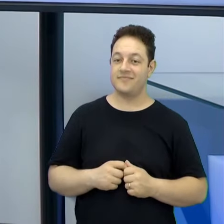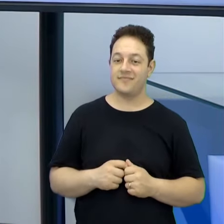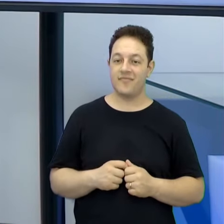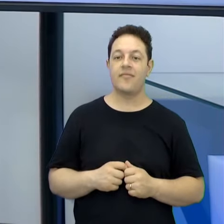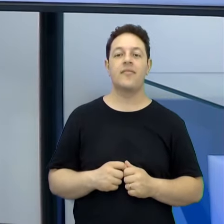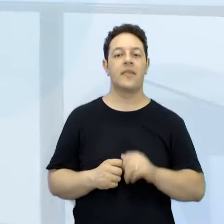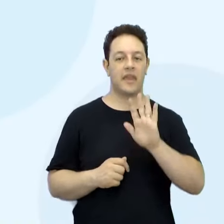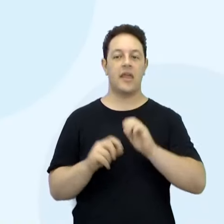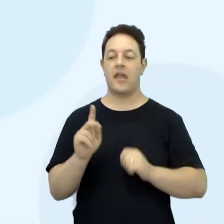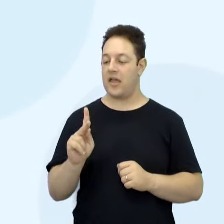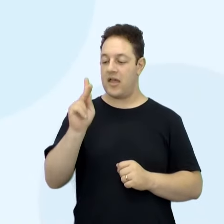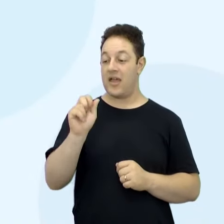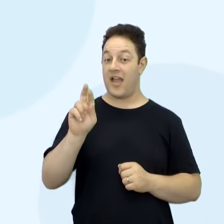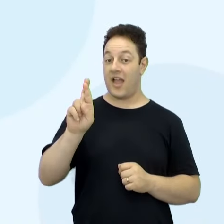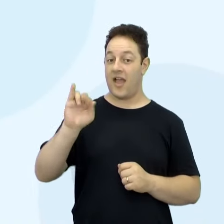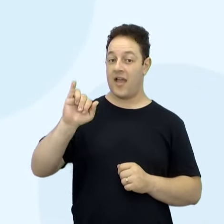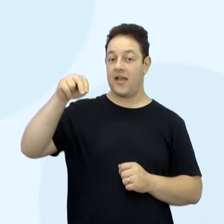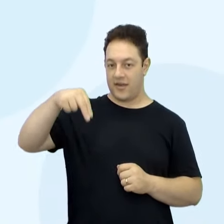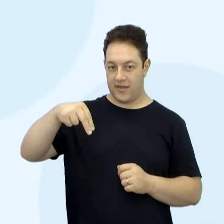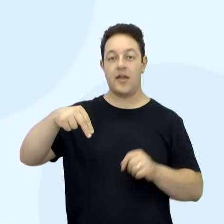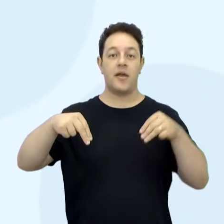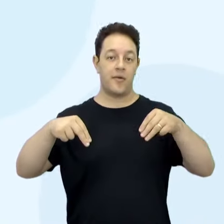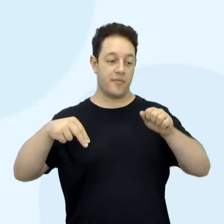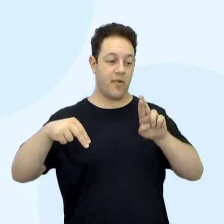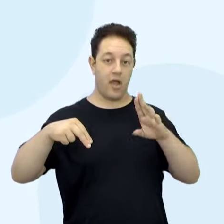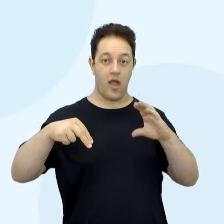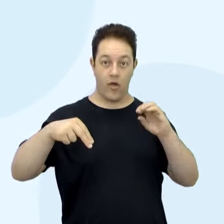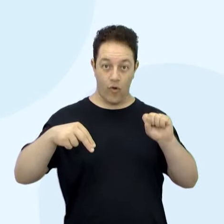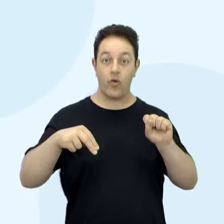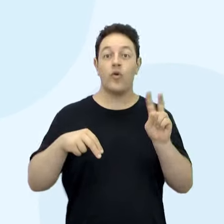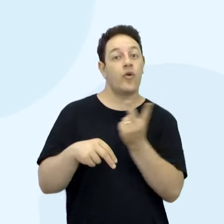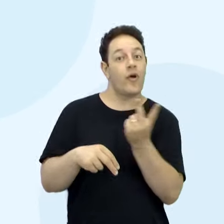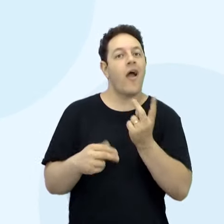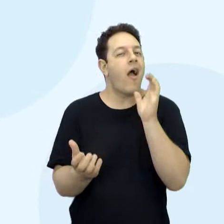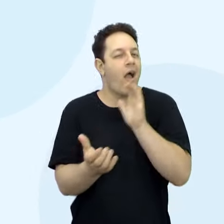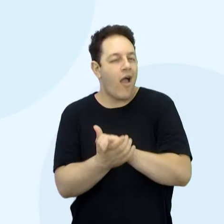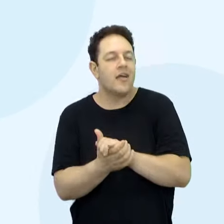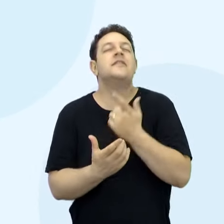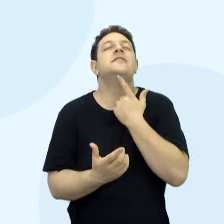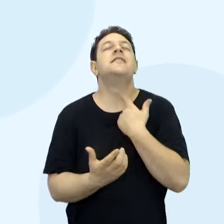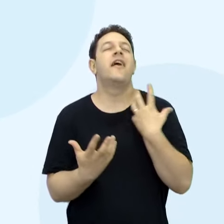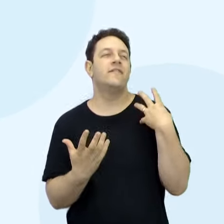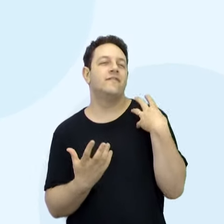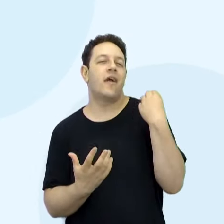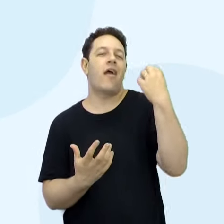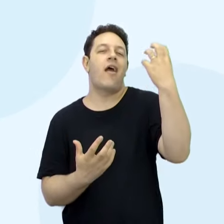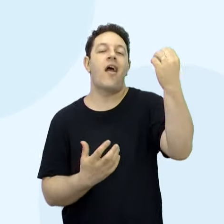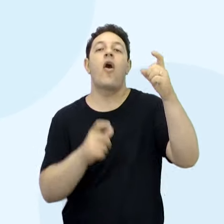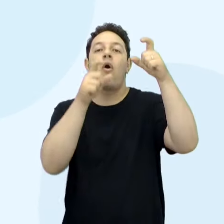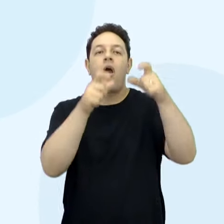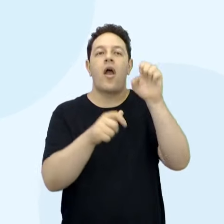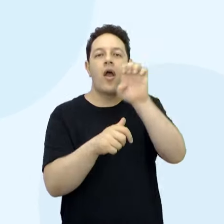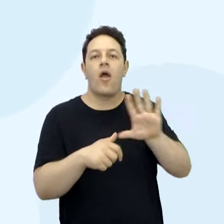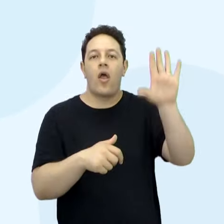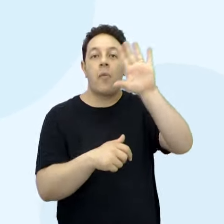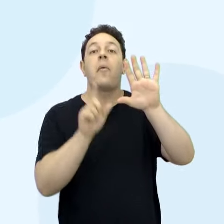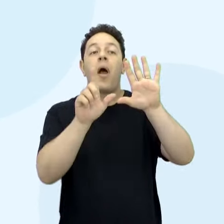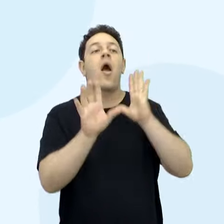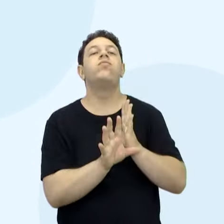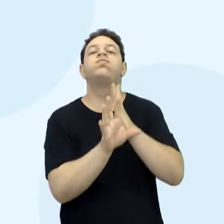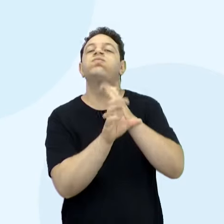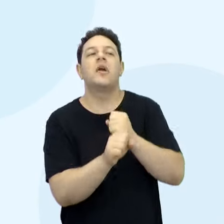Karen e Marcos são casados e querem fazer uma viagem romântica para a Europa. A viagem custa 5 mil reais no